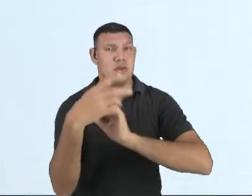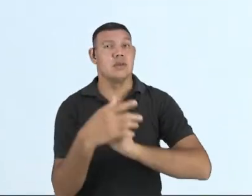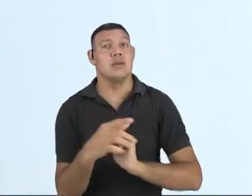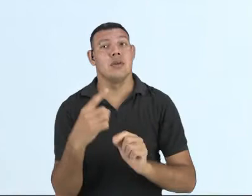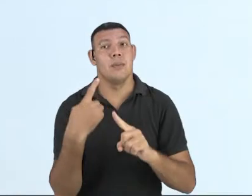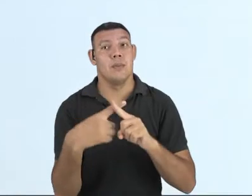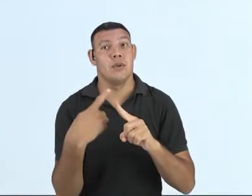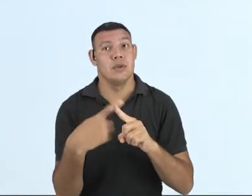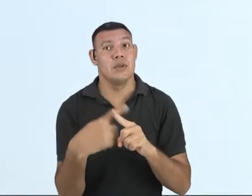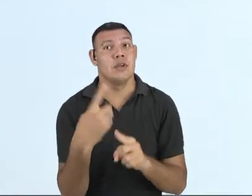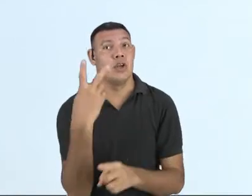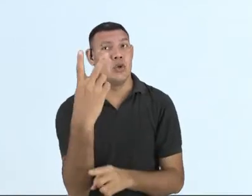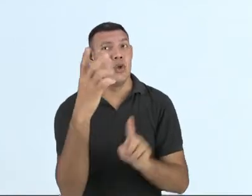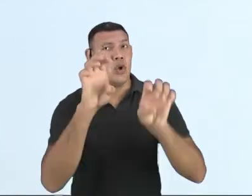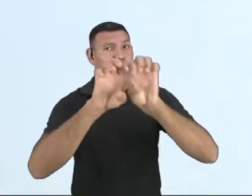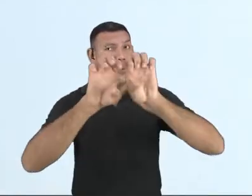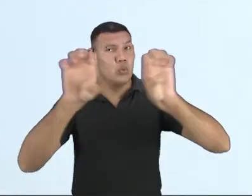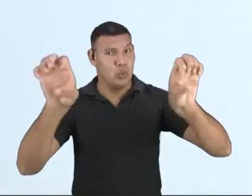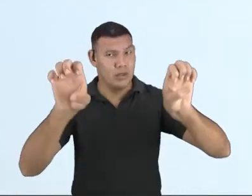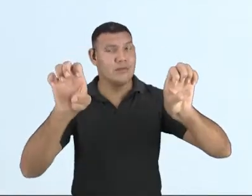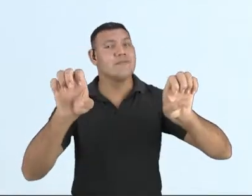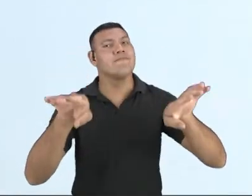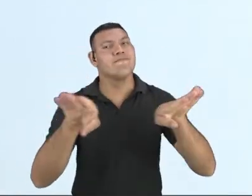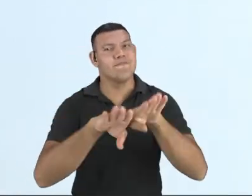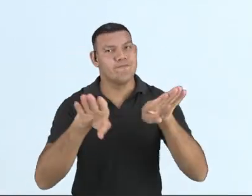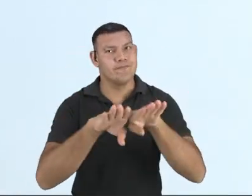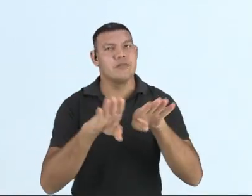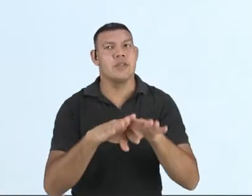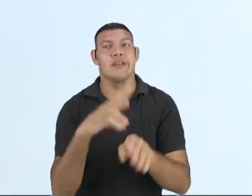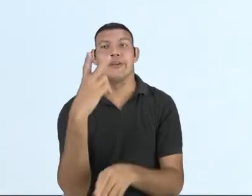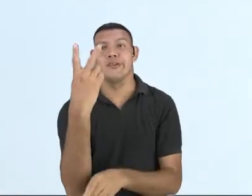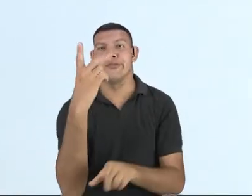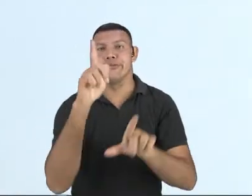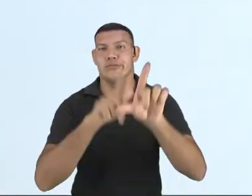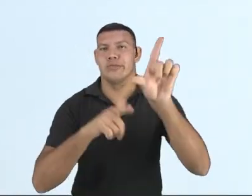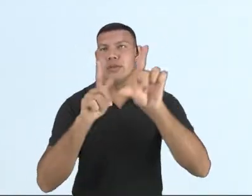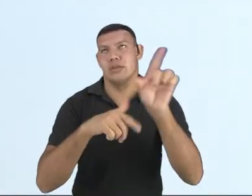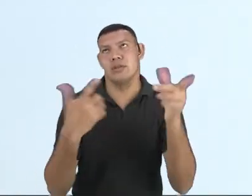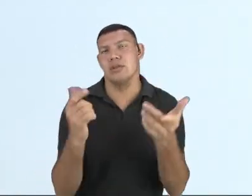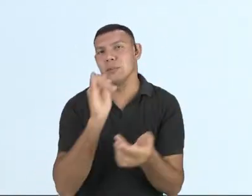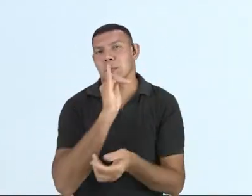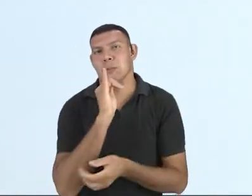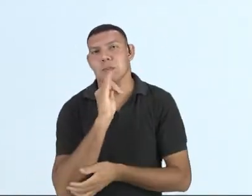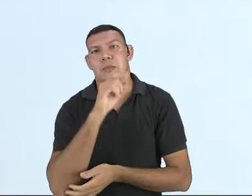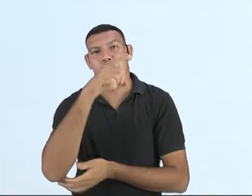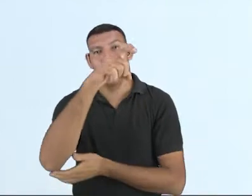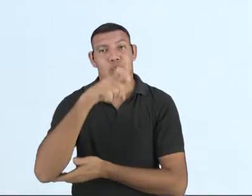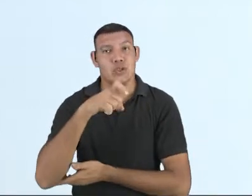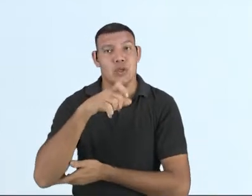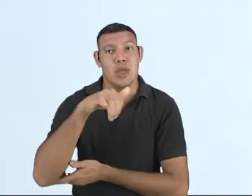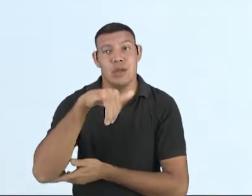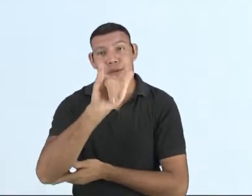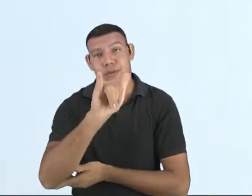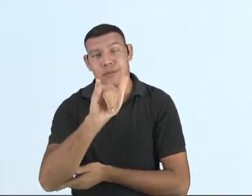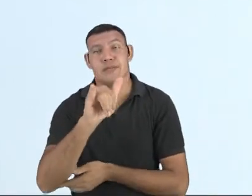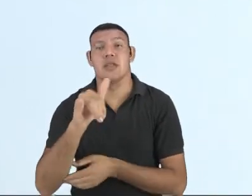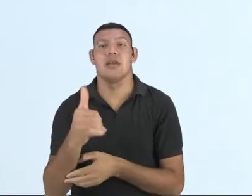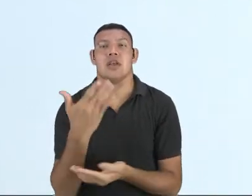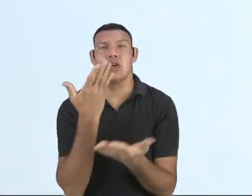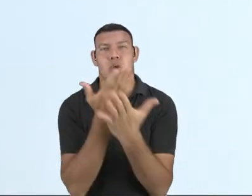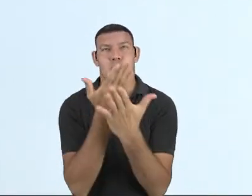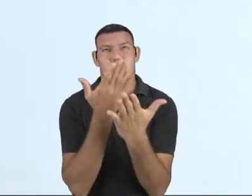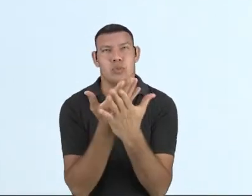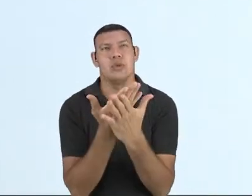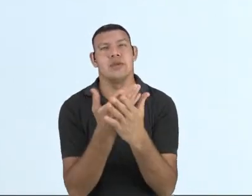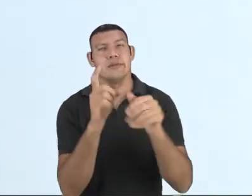mais de uma equação e provavelmente vamos ter mais de uma letra pode ser um x1y então quando eu trabalho com esse tipo de